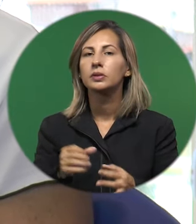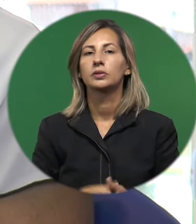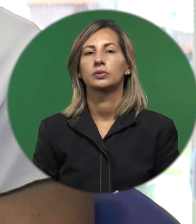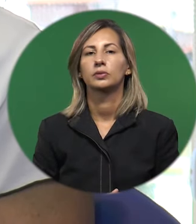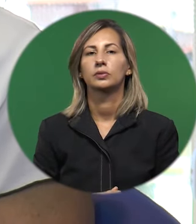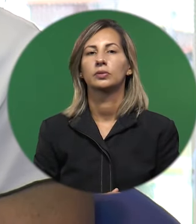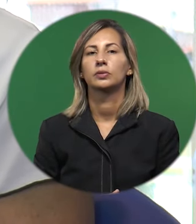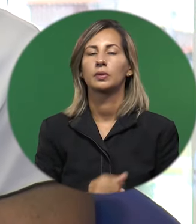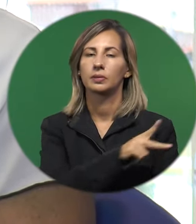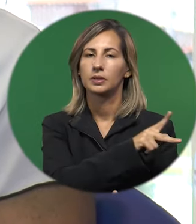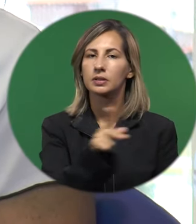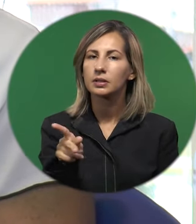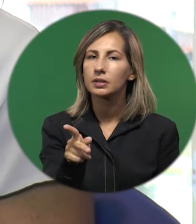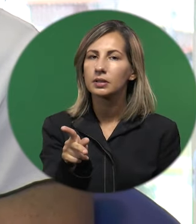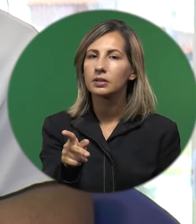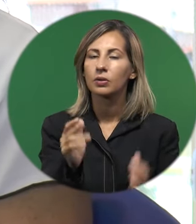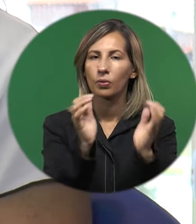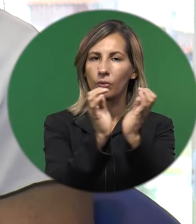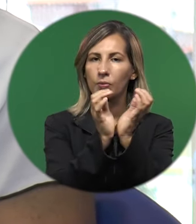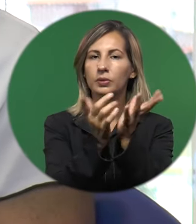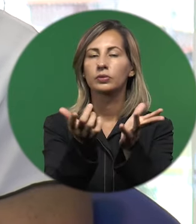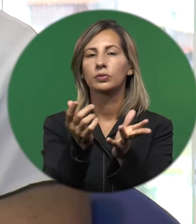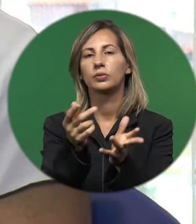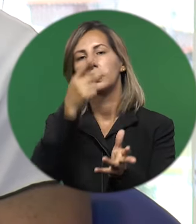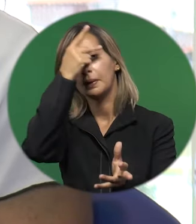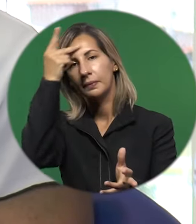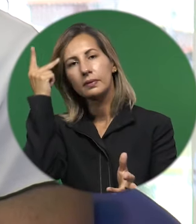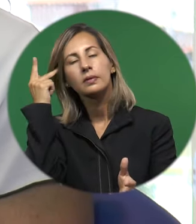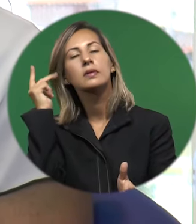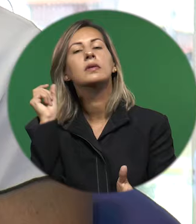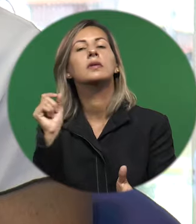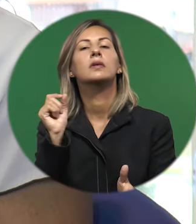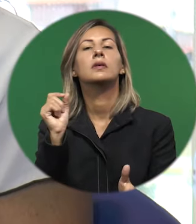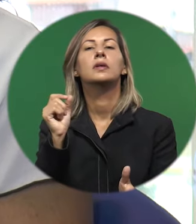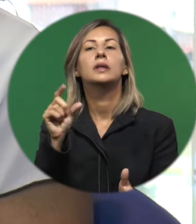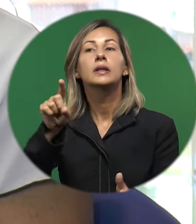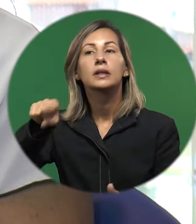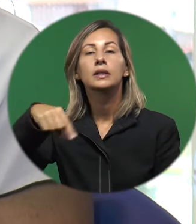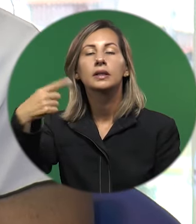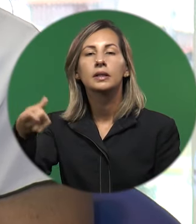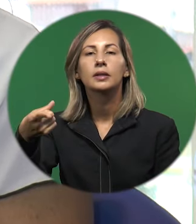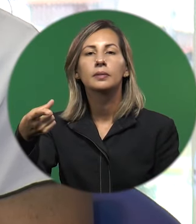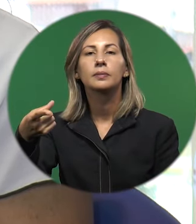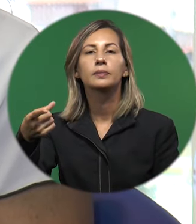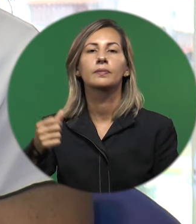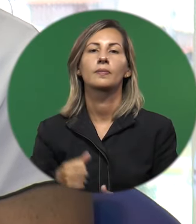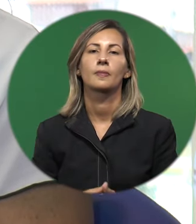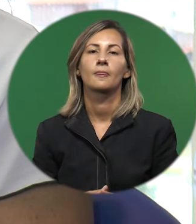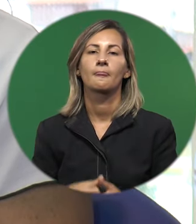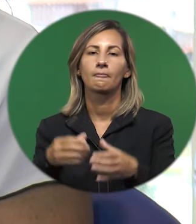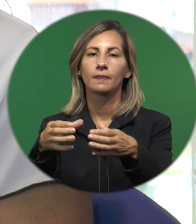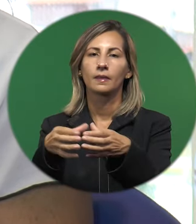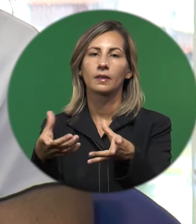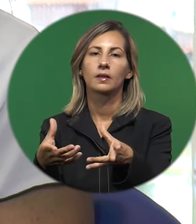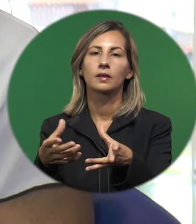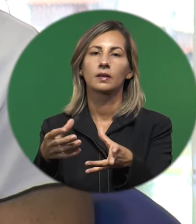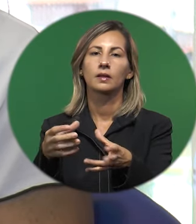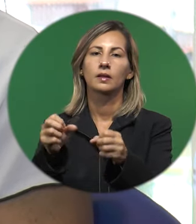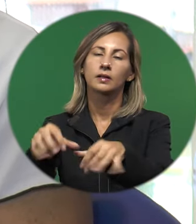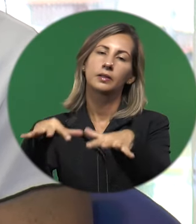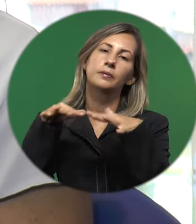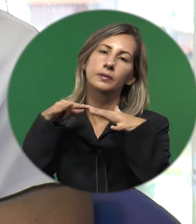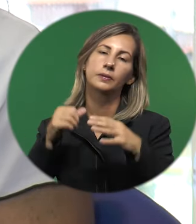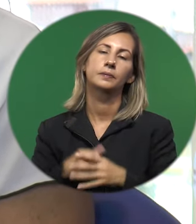planejamento pela presidência, por um comitê de gestor de pessoas, e em seguida ele irá ser tramitado